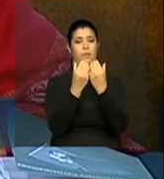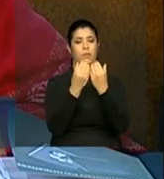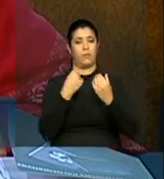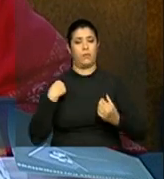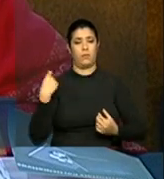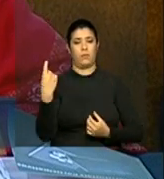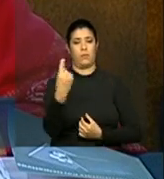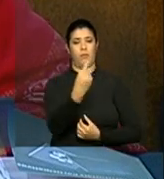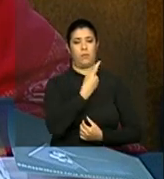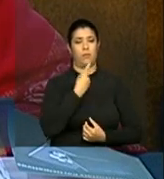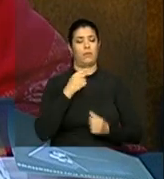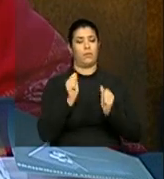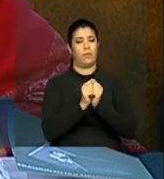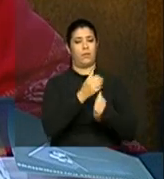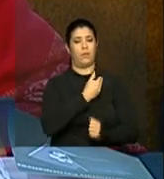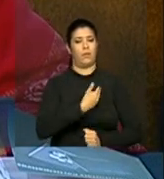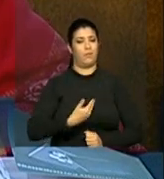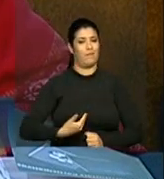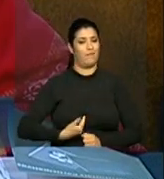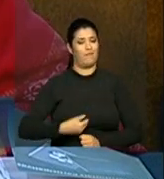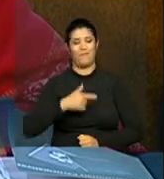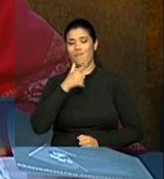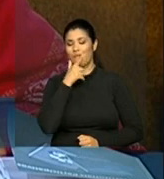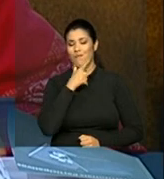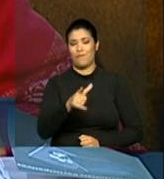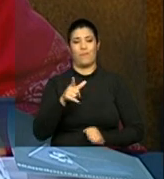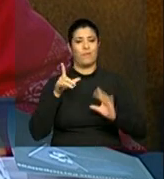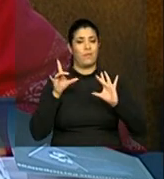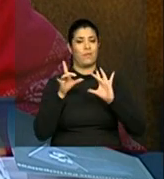e nós do governo não nos unirmos